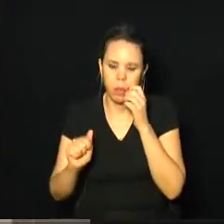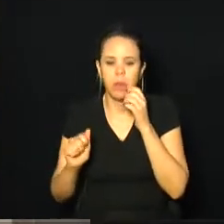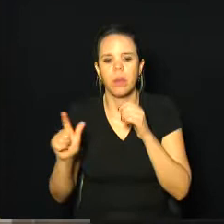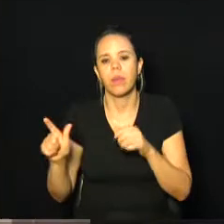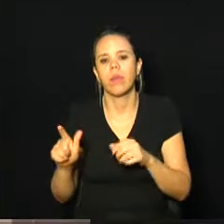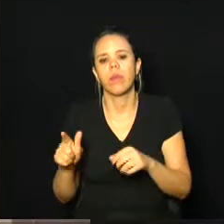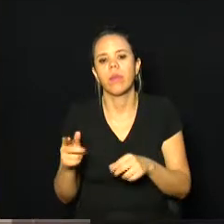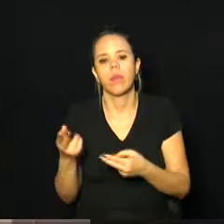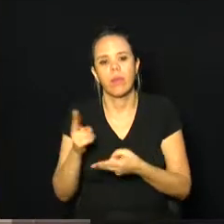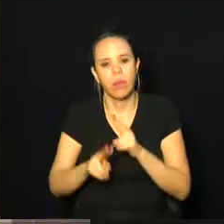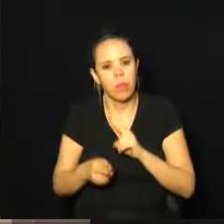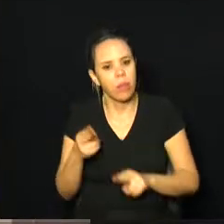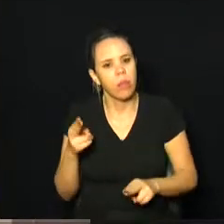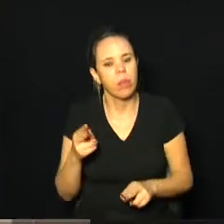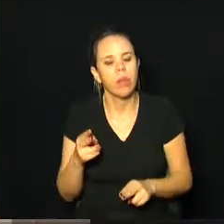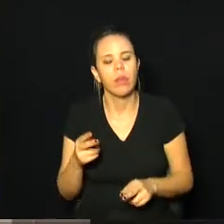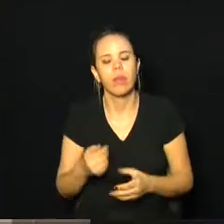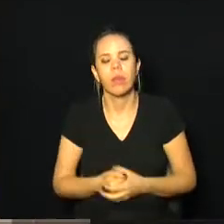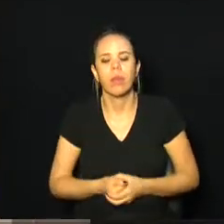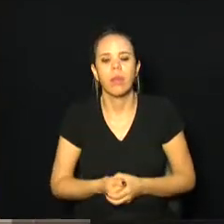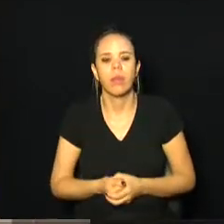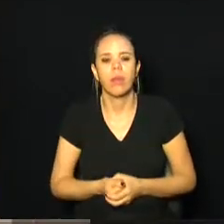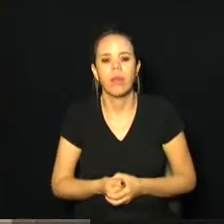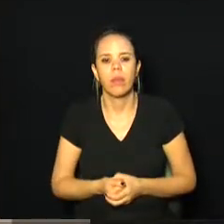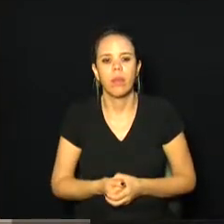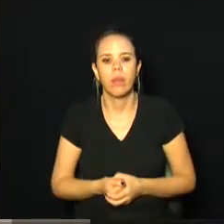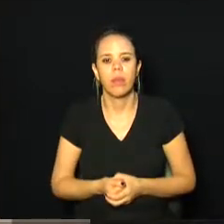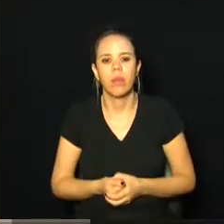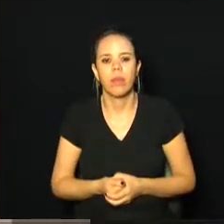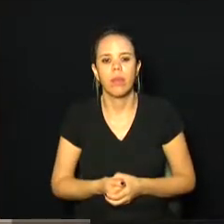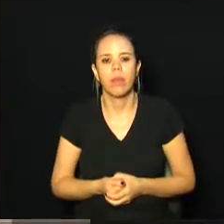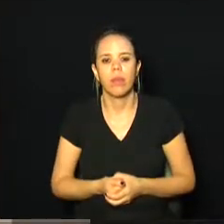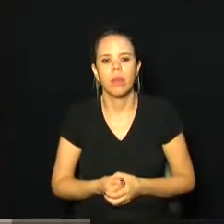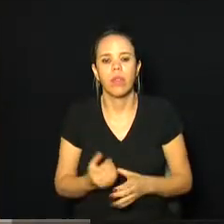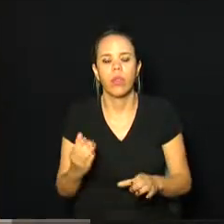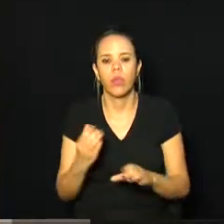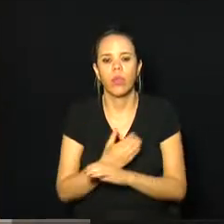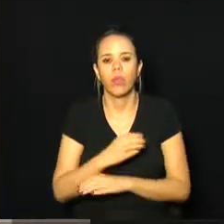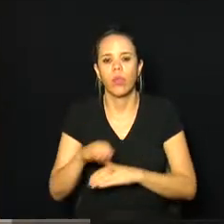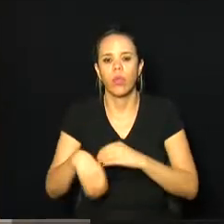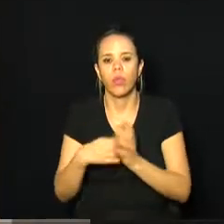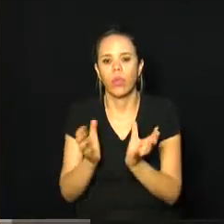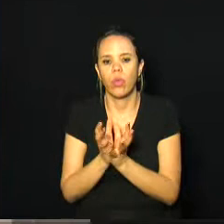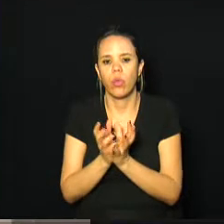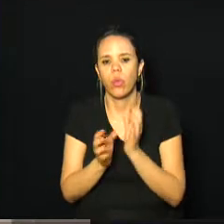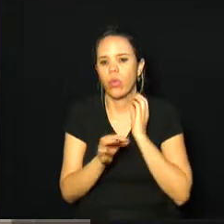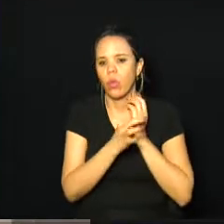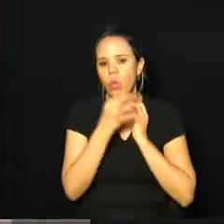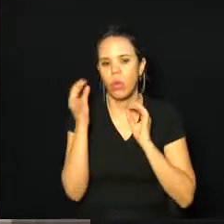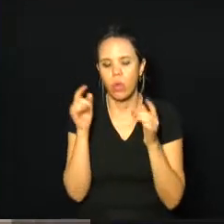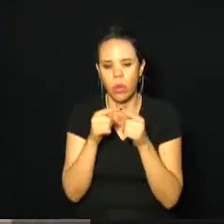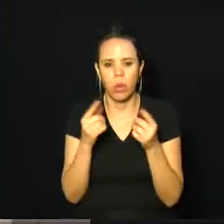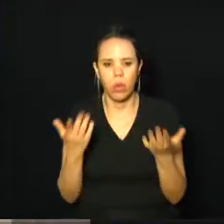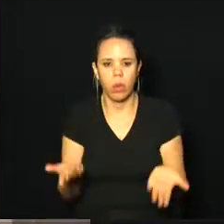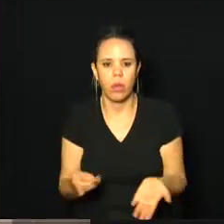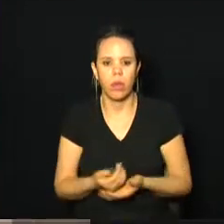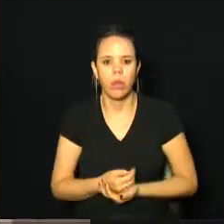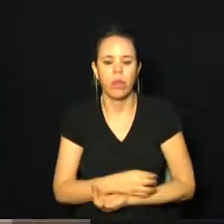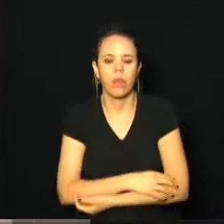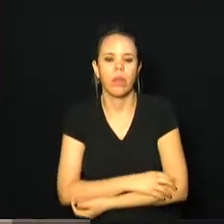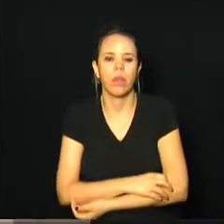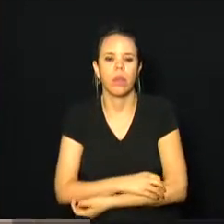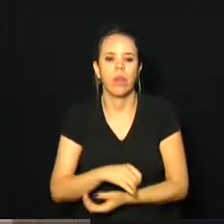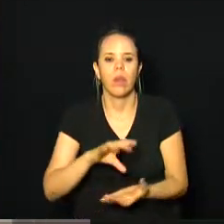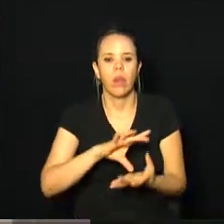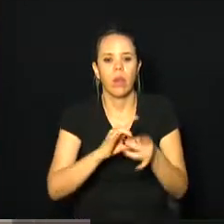craque também, né? Um cara muito habilidoso e completou a seleção assim como uma luva. Pena que nessa Olimpíada